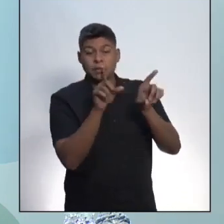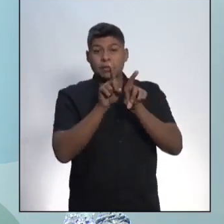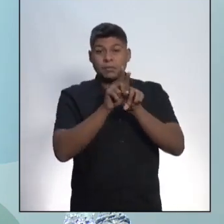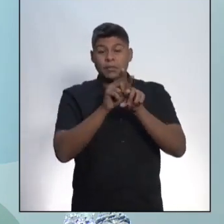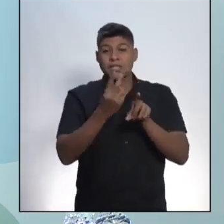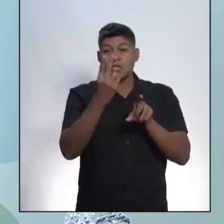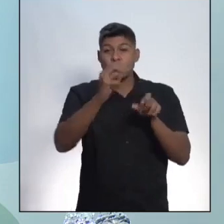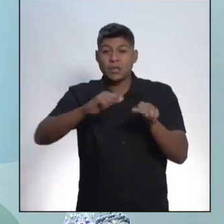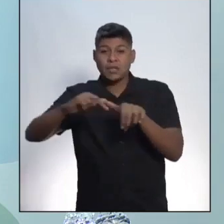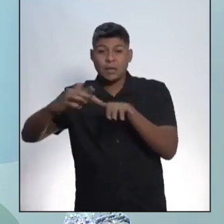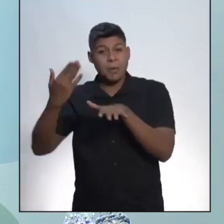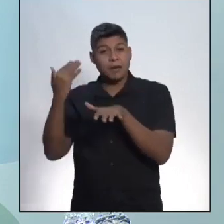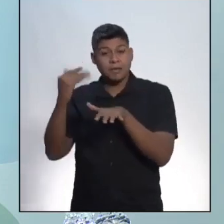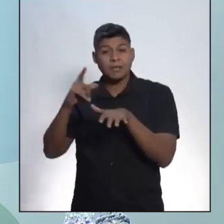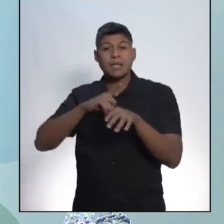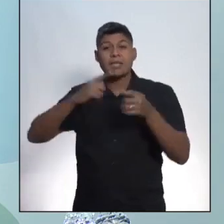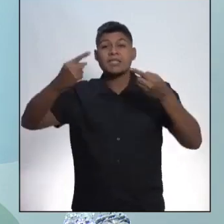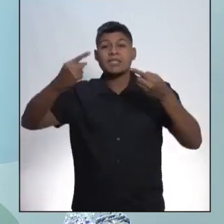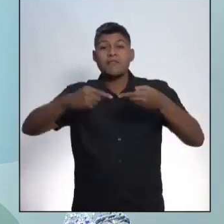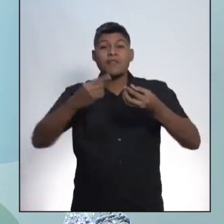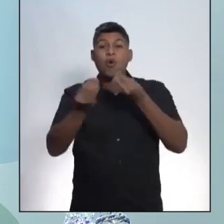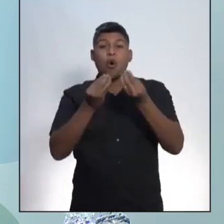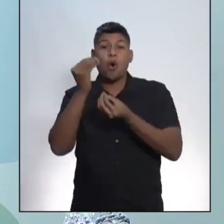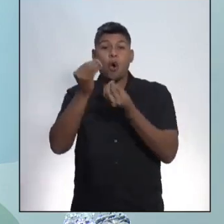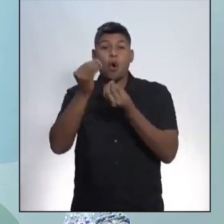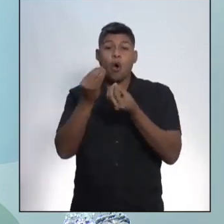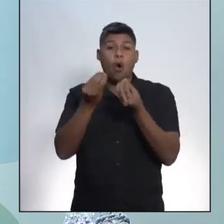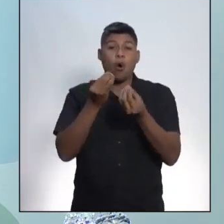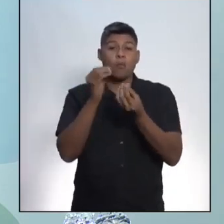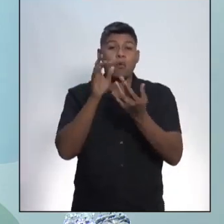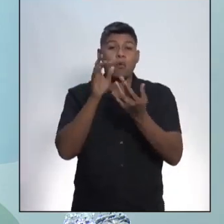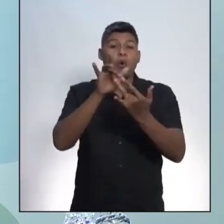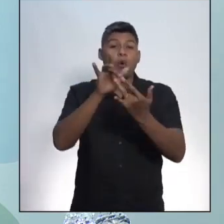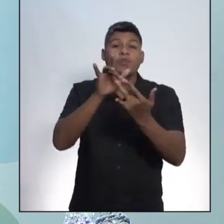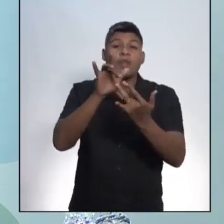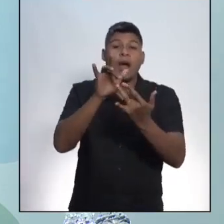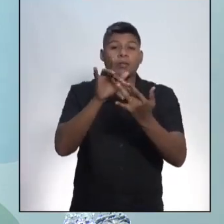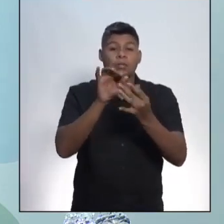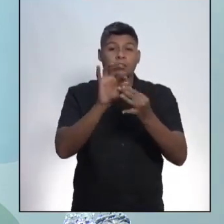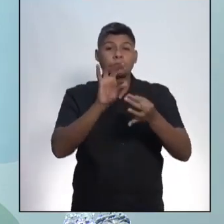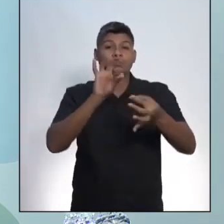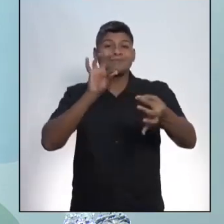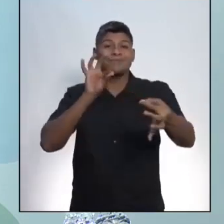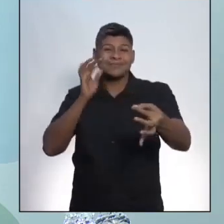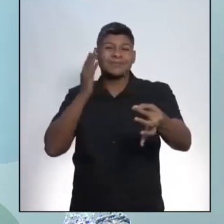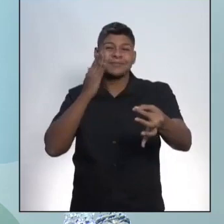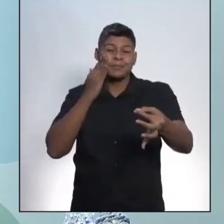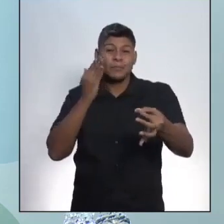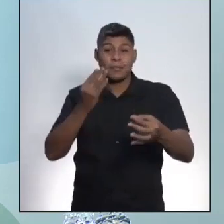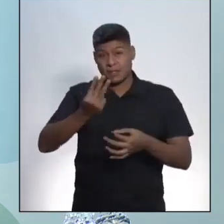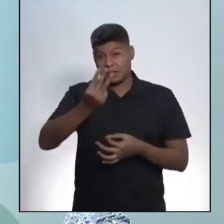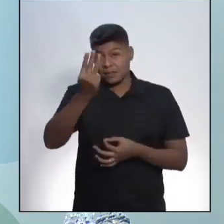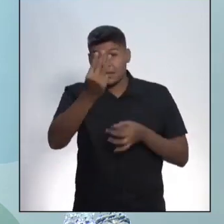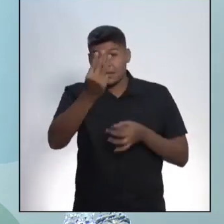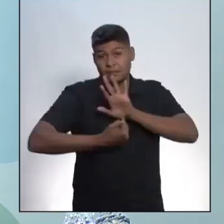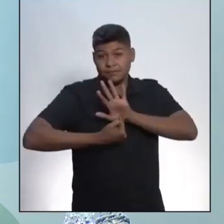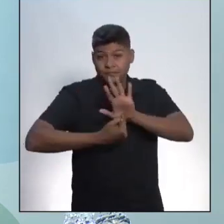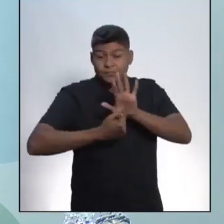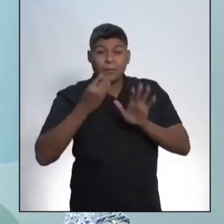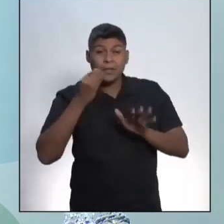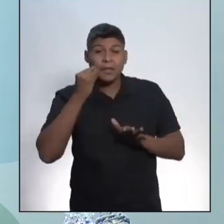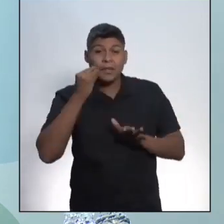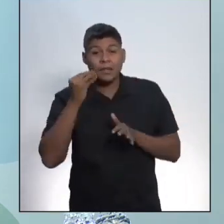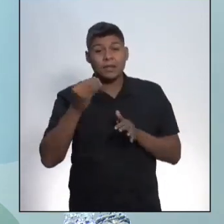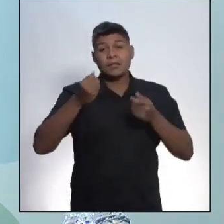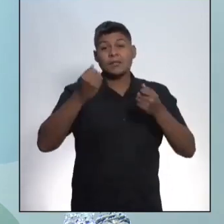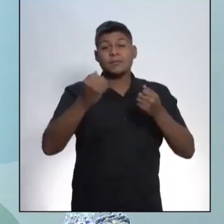abordamos os desafios da convivência virtual. Esse terceiro programa, nessa linha de tentar cobrir